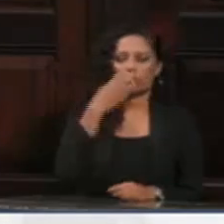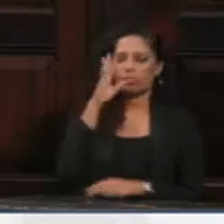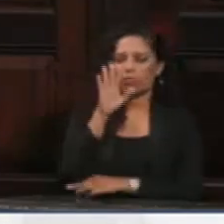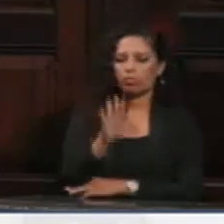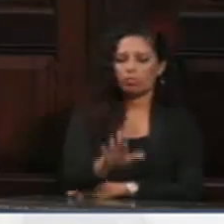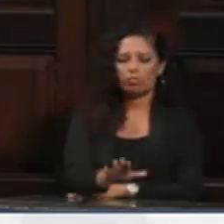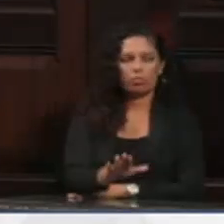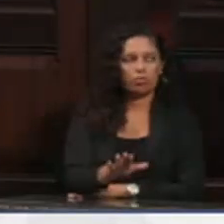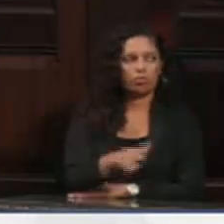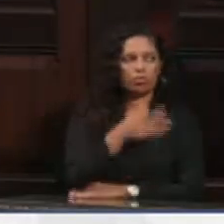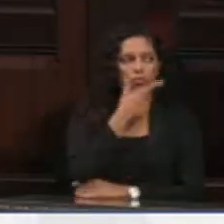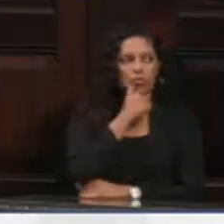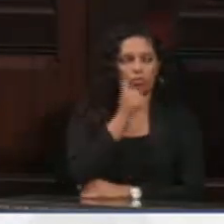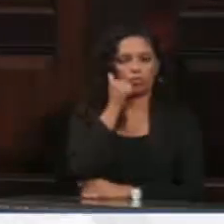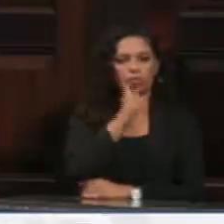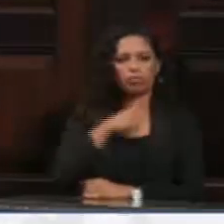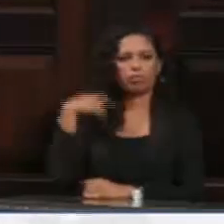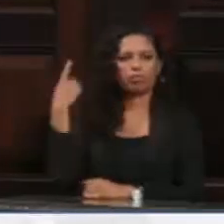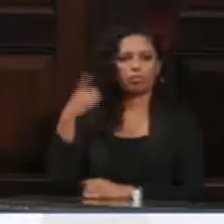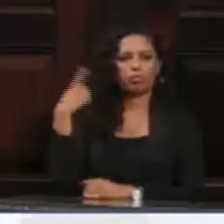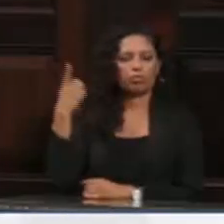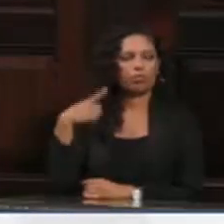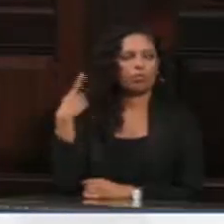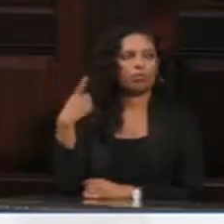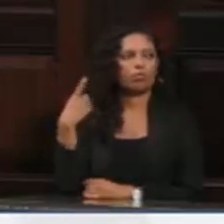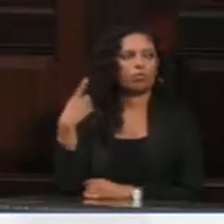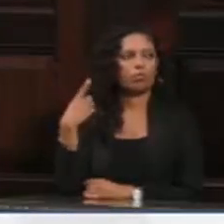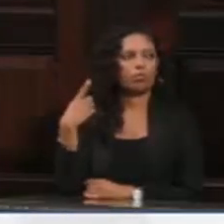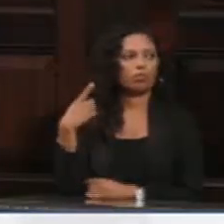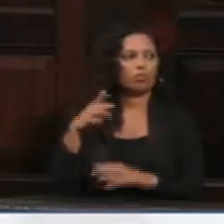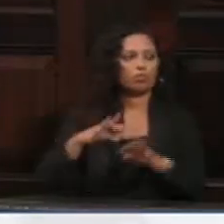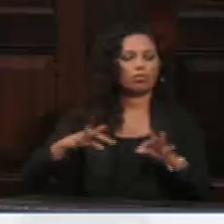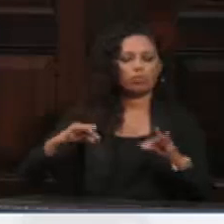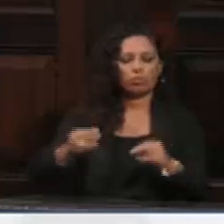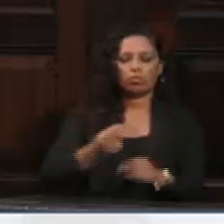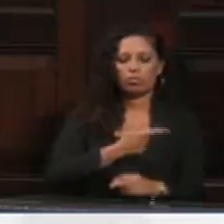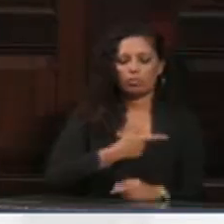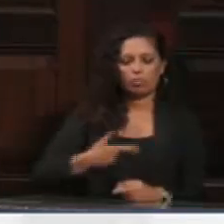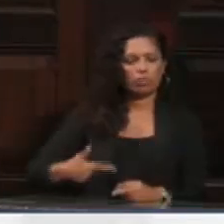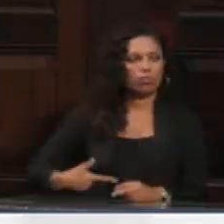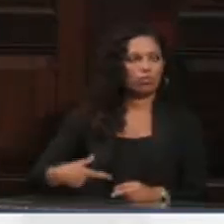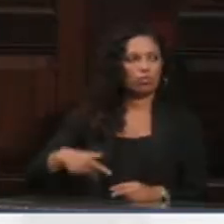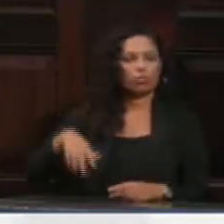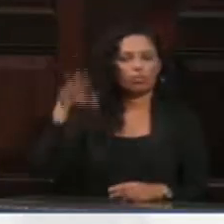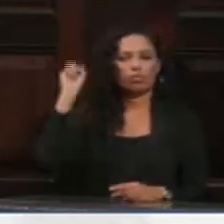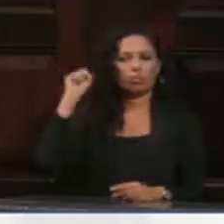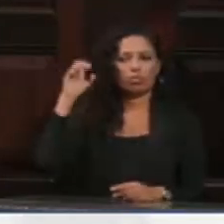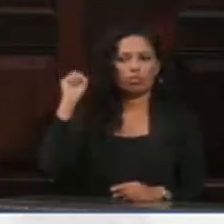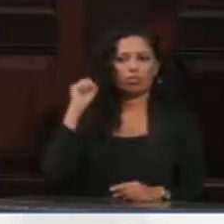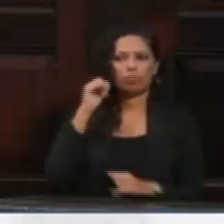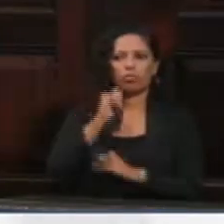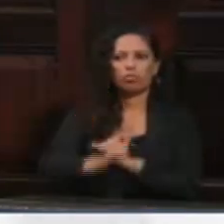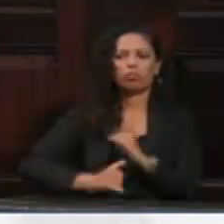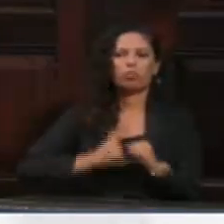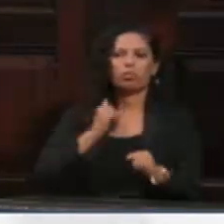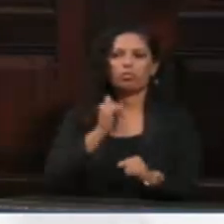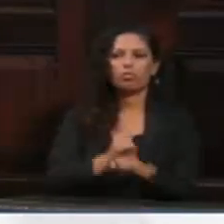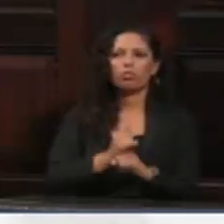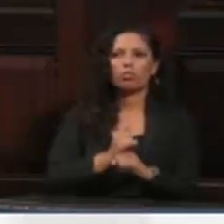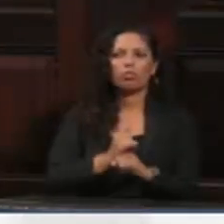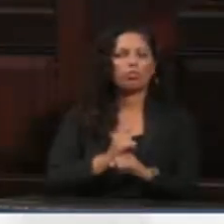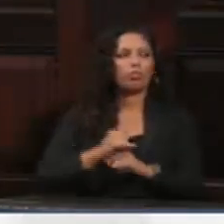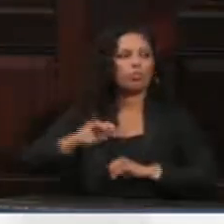Boa tarde, senhores e senhoras deputados, deputado, senhor presidente, quem nos ouve pela internet, pela